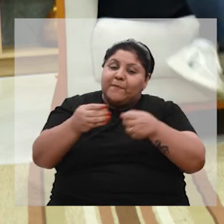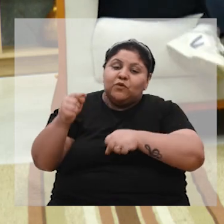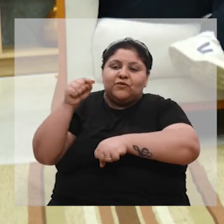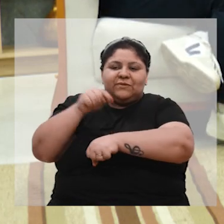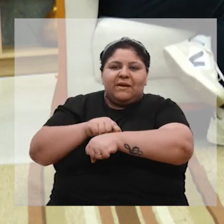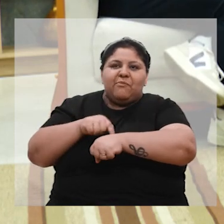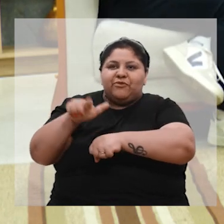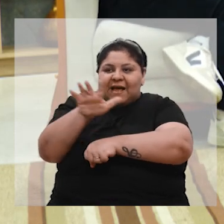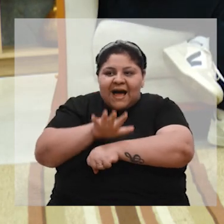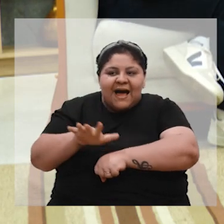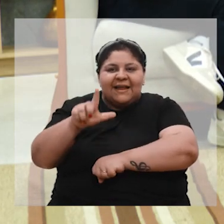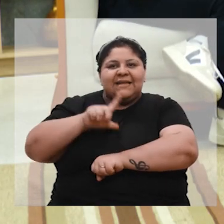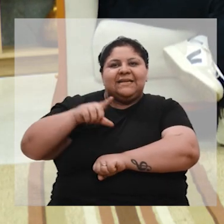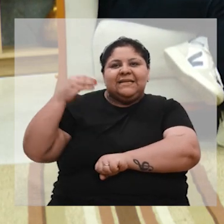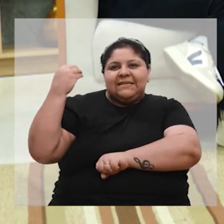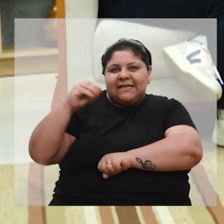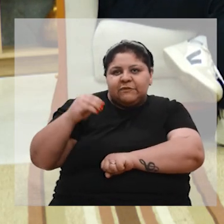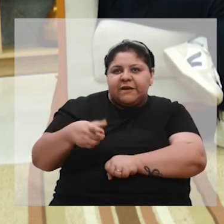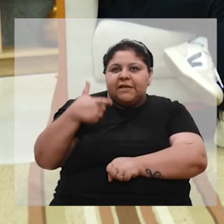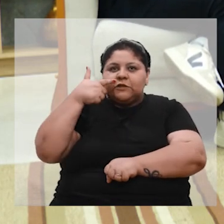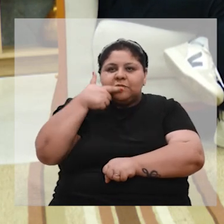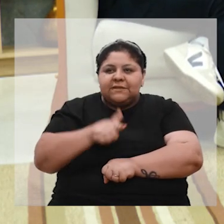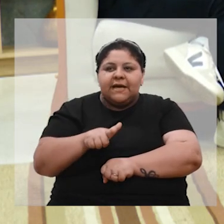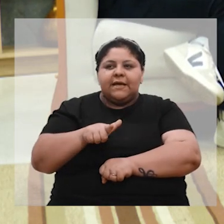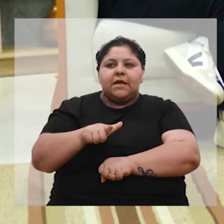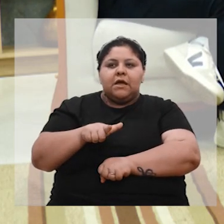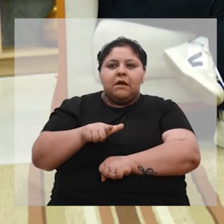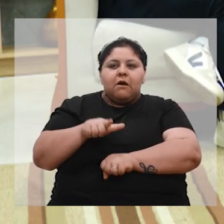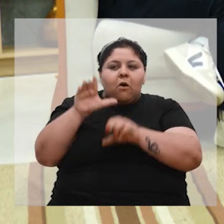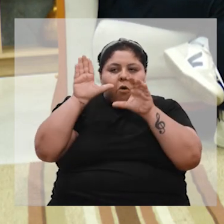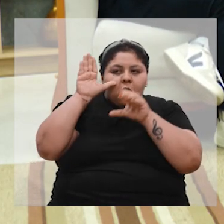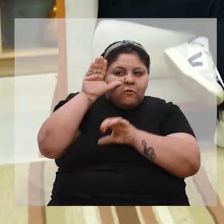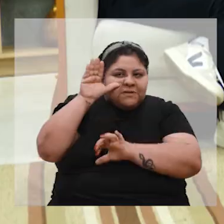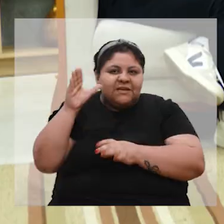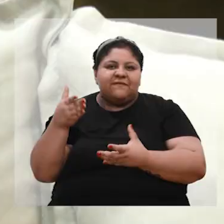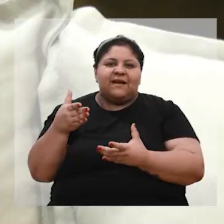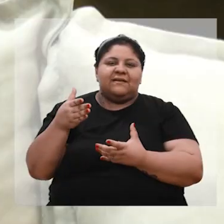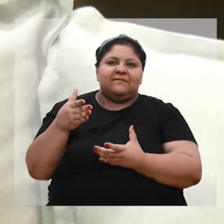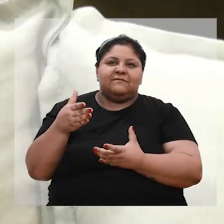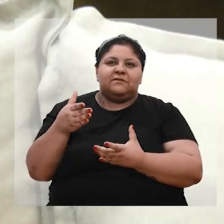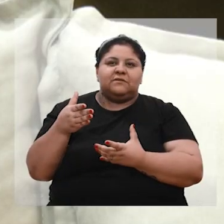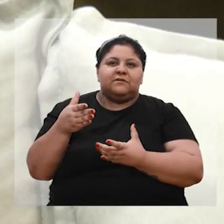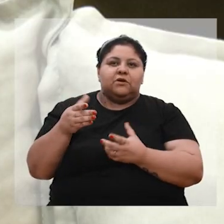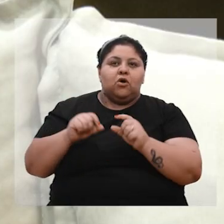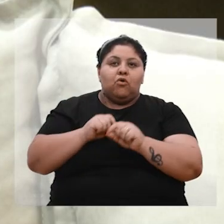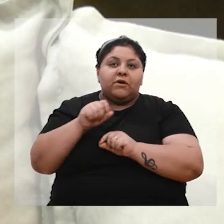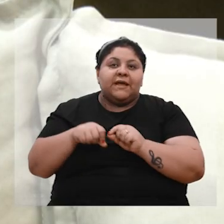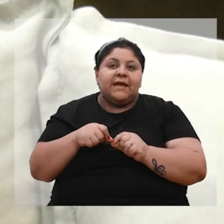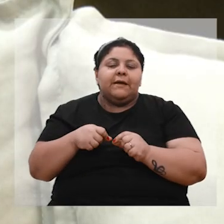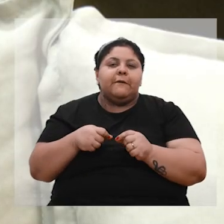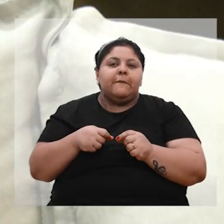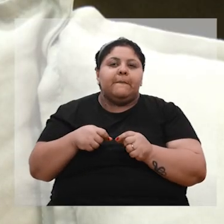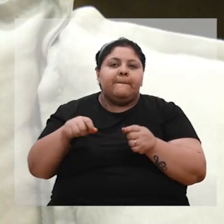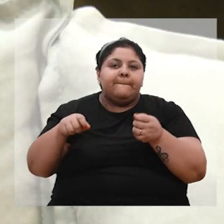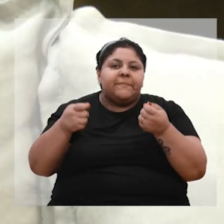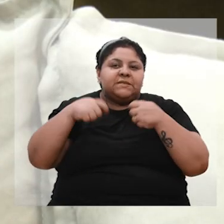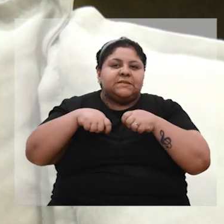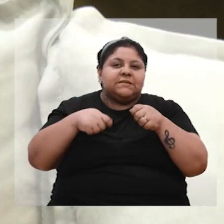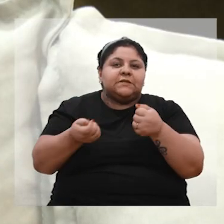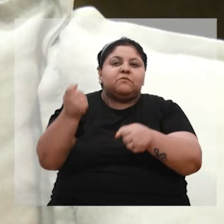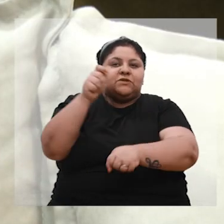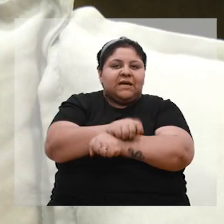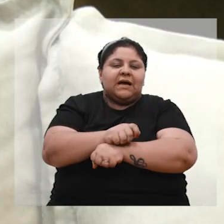área, a gente tem experiência, enfim, a gente consegue detectar isso. Então, é importante a gente